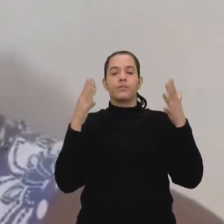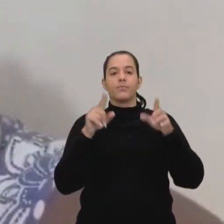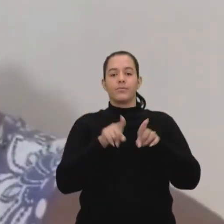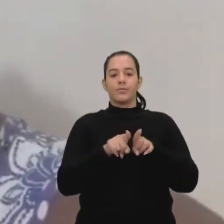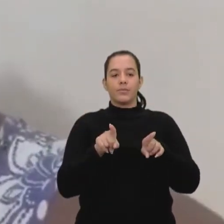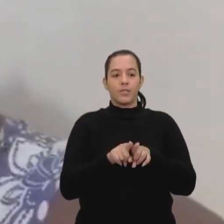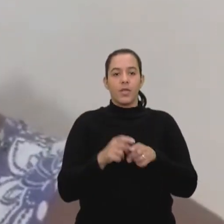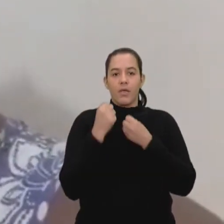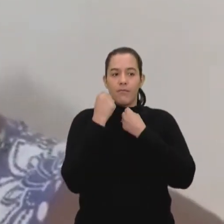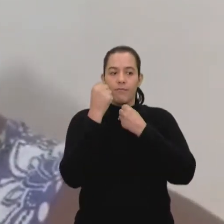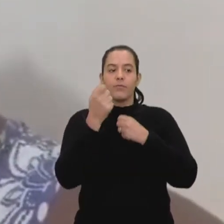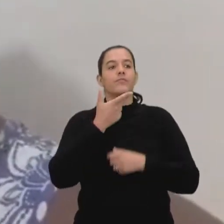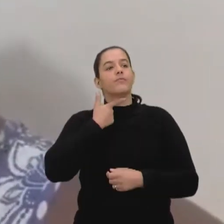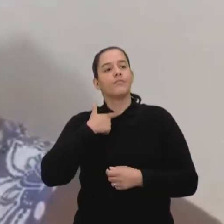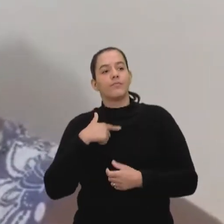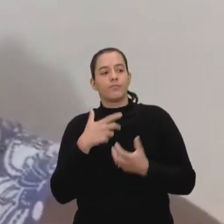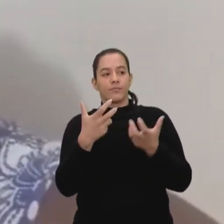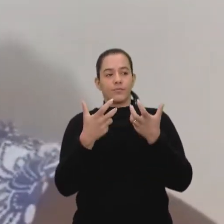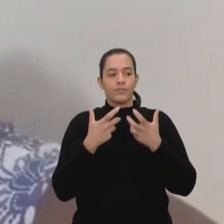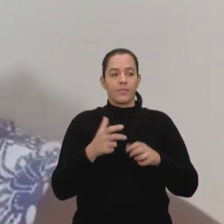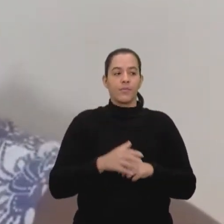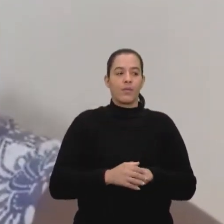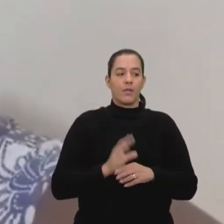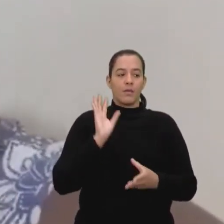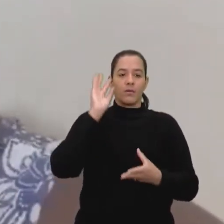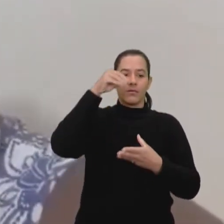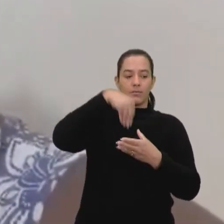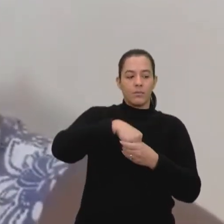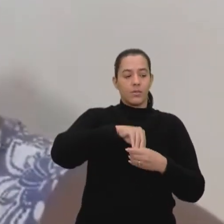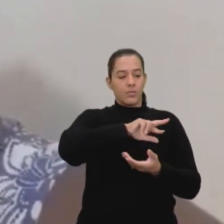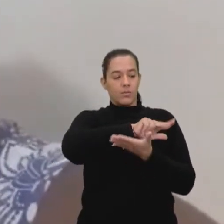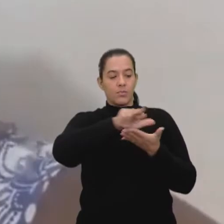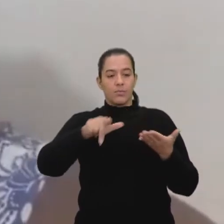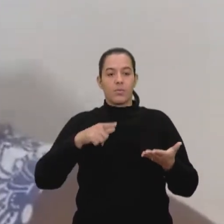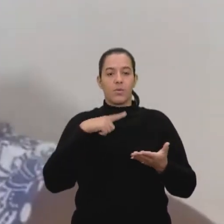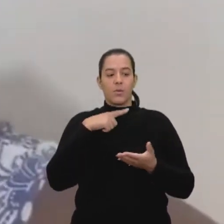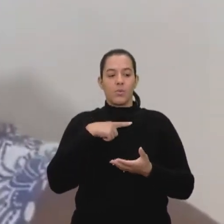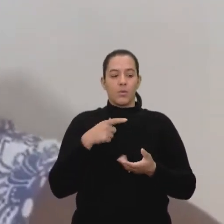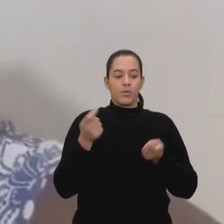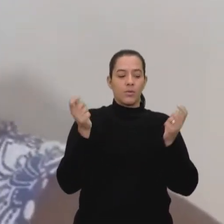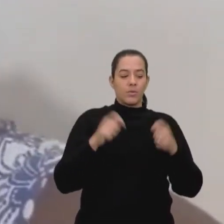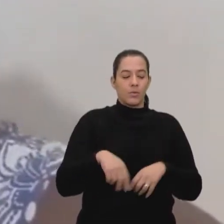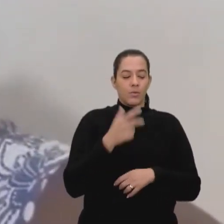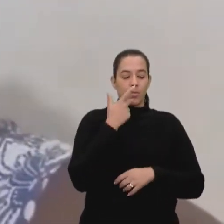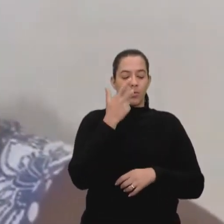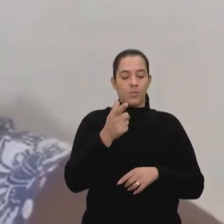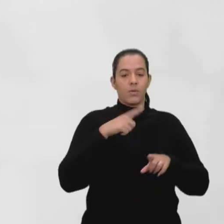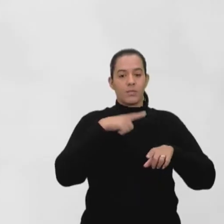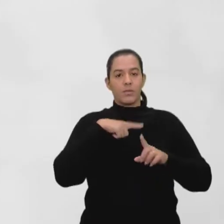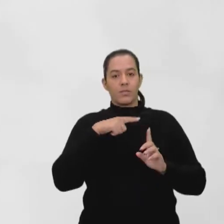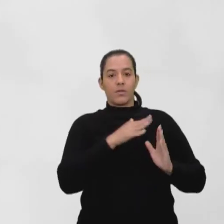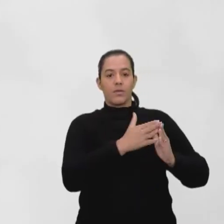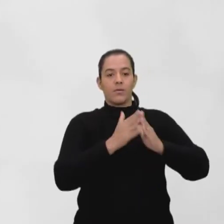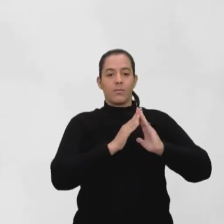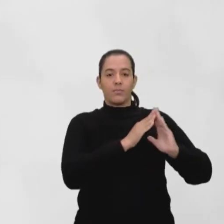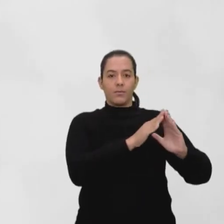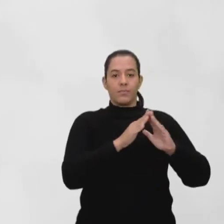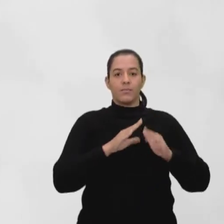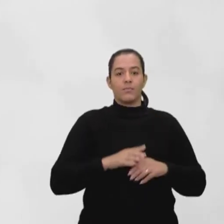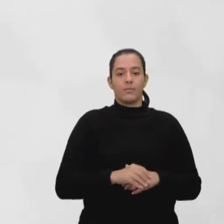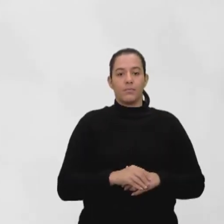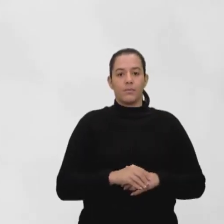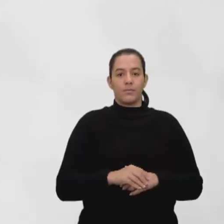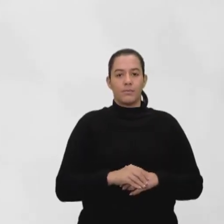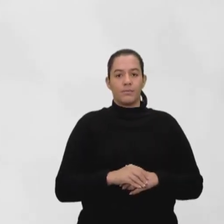é a força de vontade, é colocar a cara a tapa e, como o nome já diz, é comunitário.